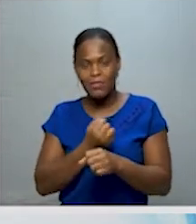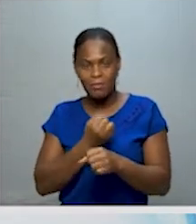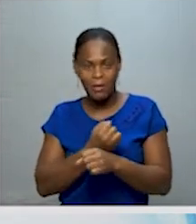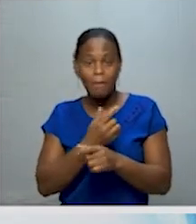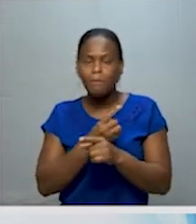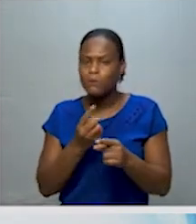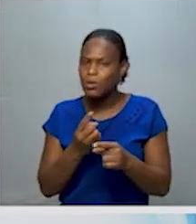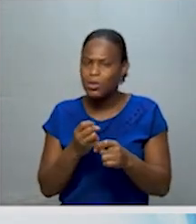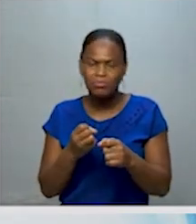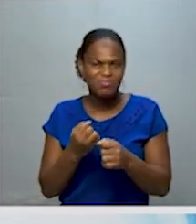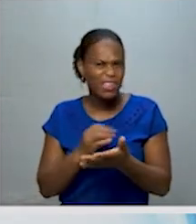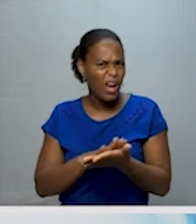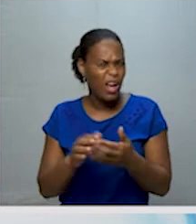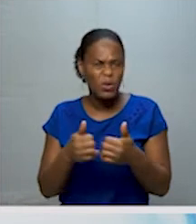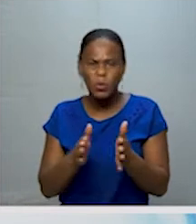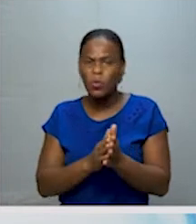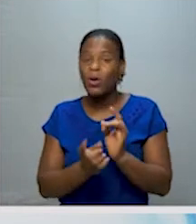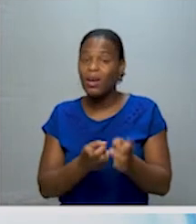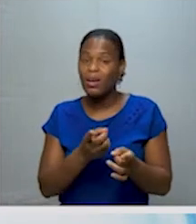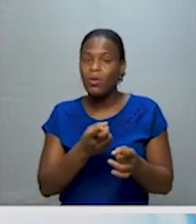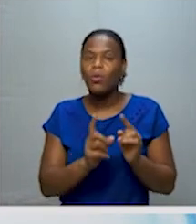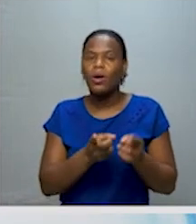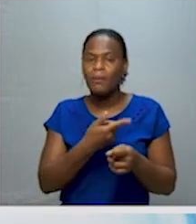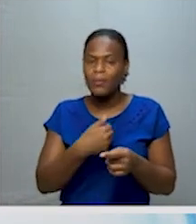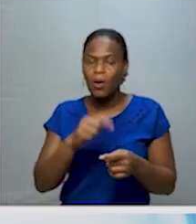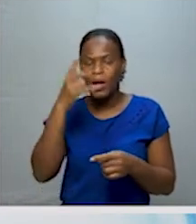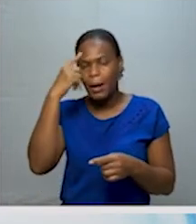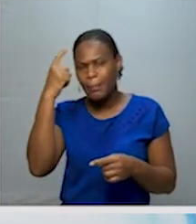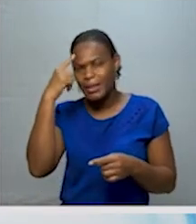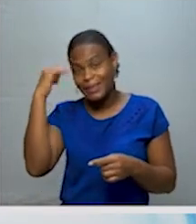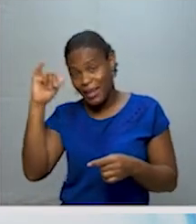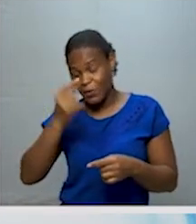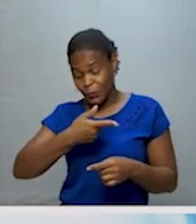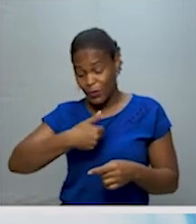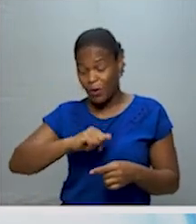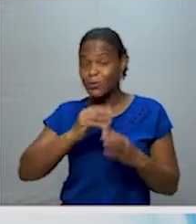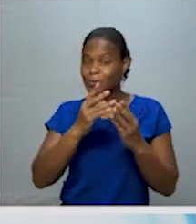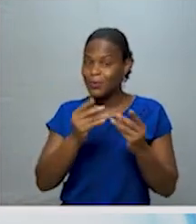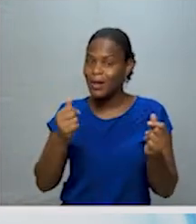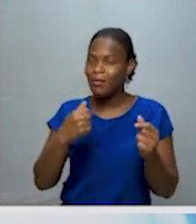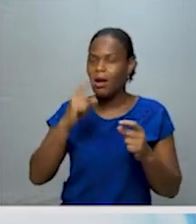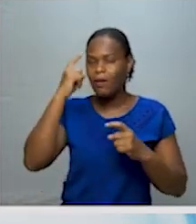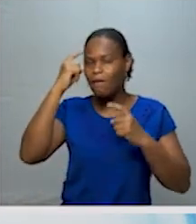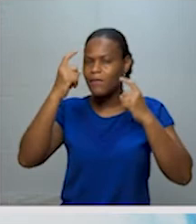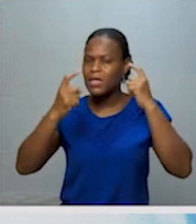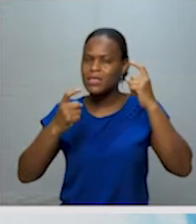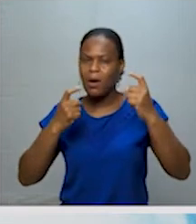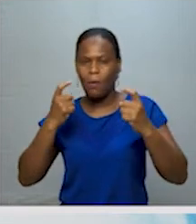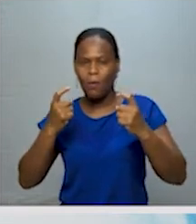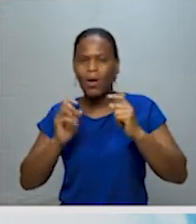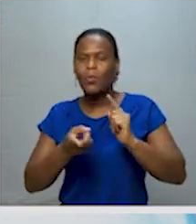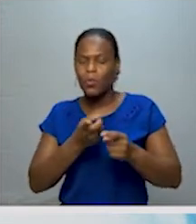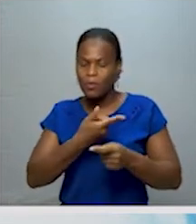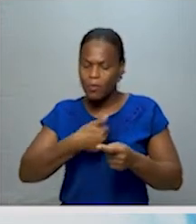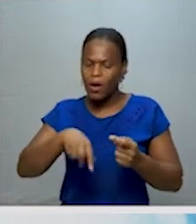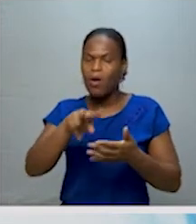trabalhar, porque nem tudo que nós tiramos, porque aquilo que nós tiramos da nossa cabeça é fruto de reflexão